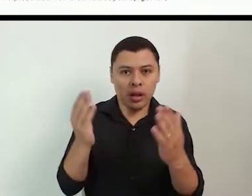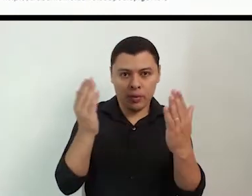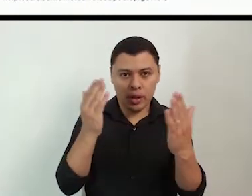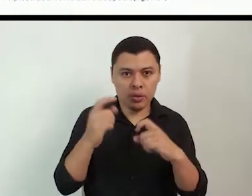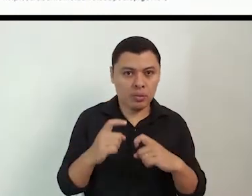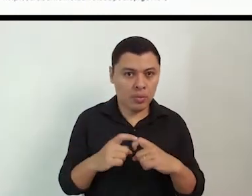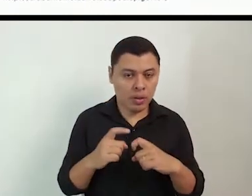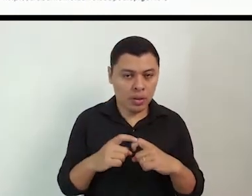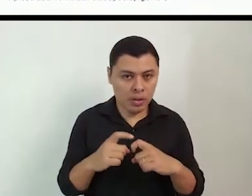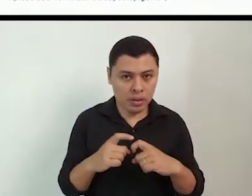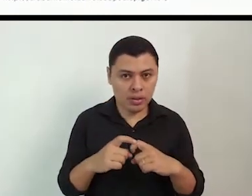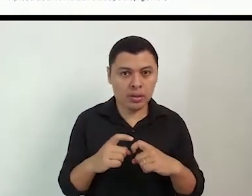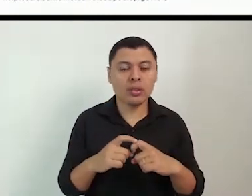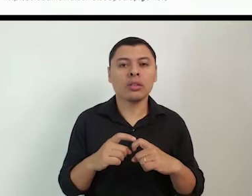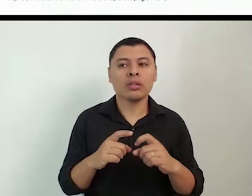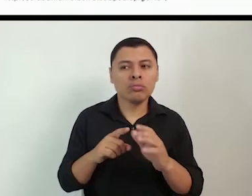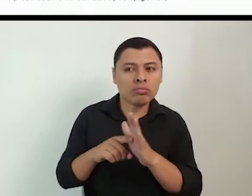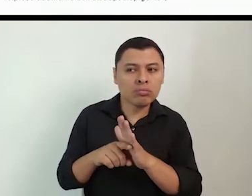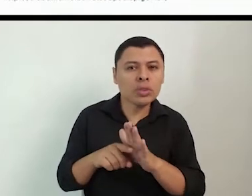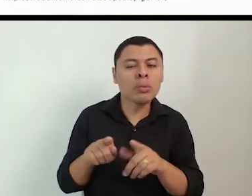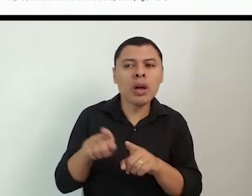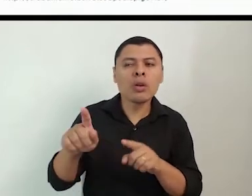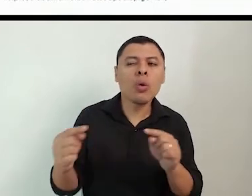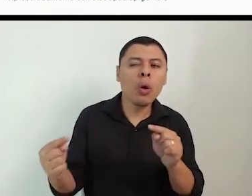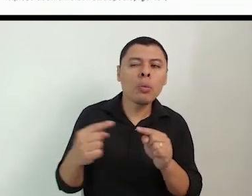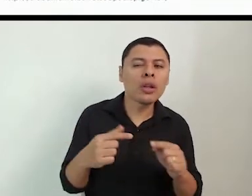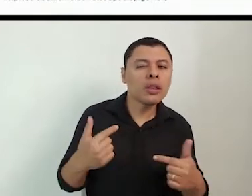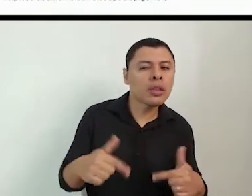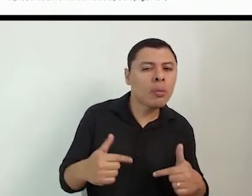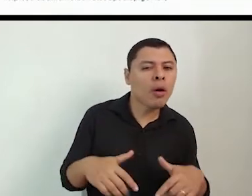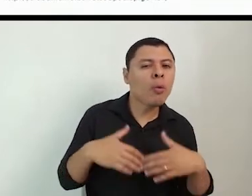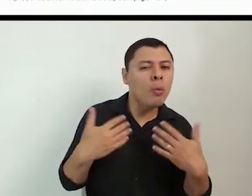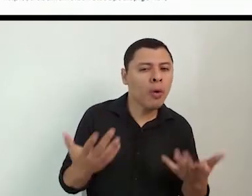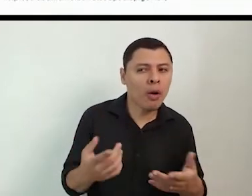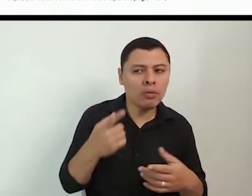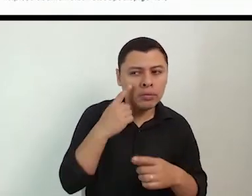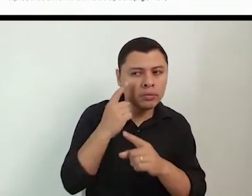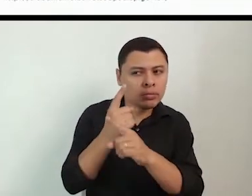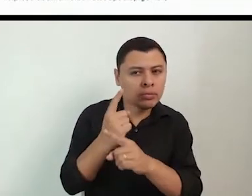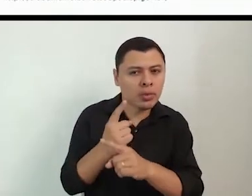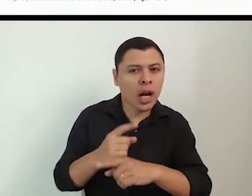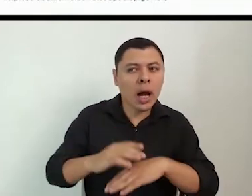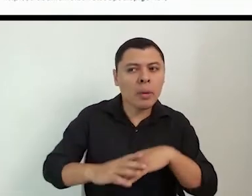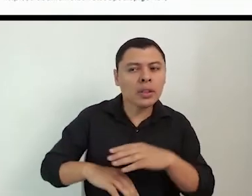médica e elaboram um perfil funcional, que seria detalhar essas habilidades da pessoa, né?